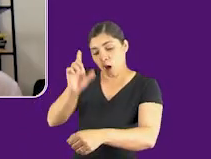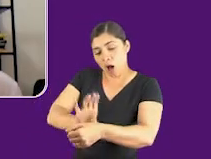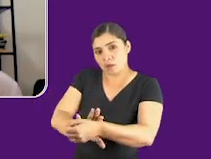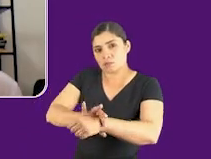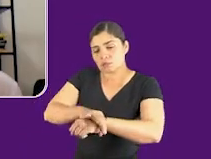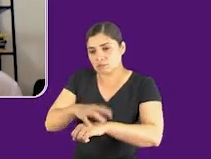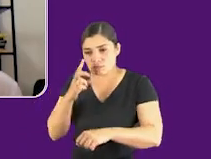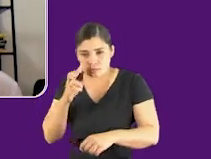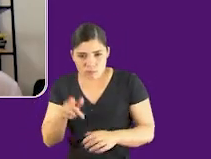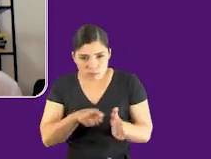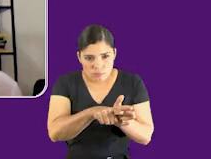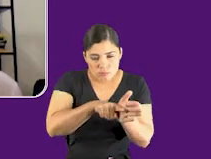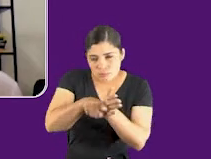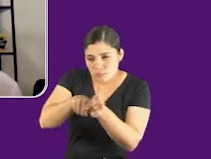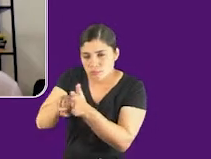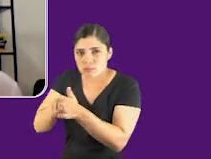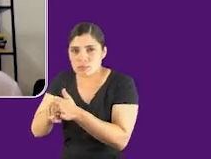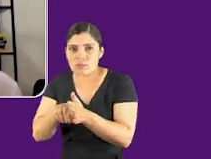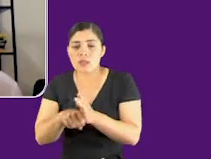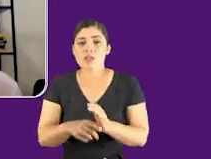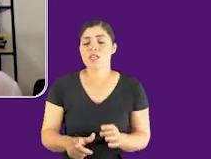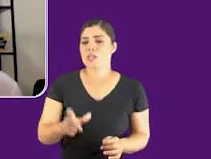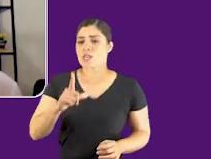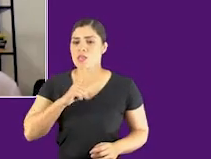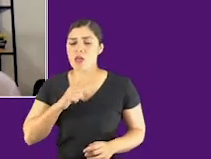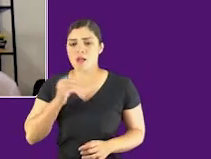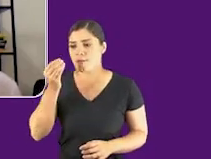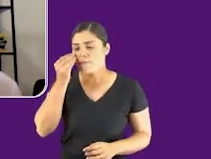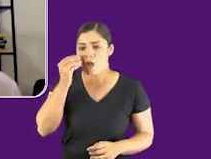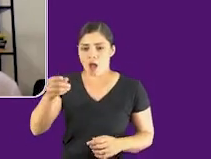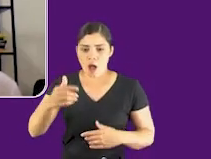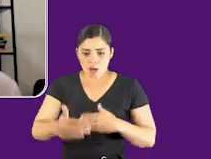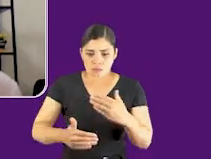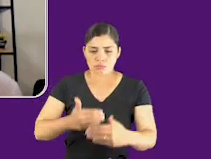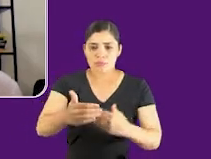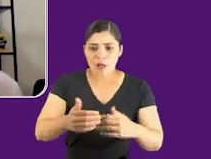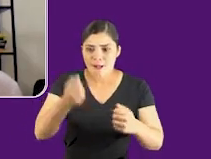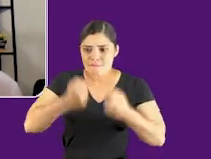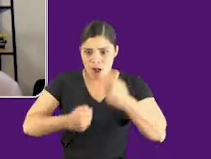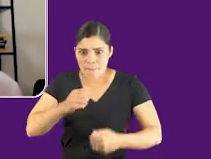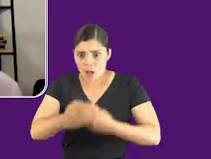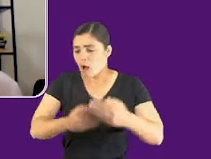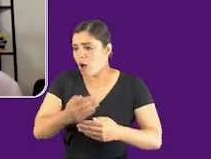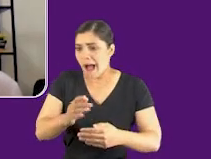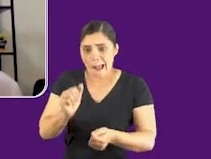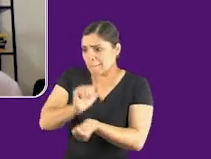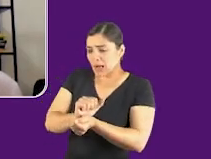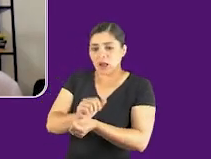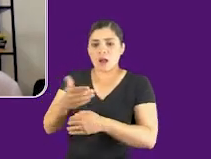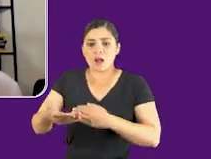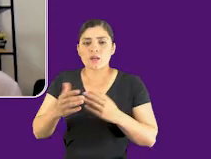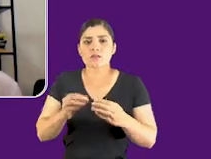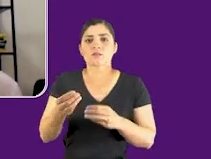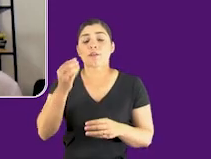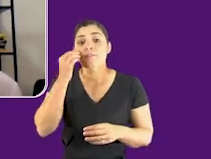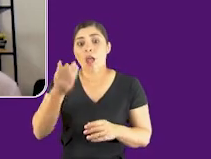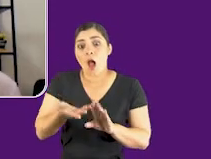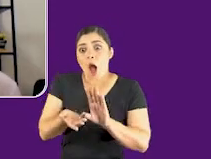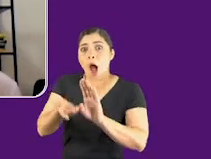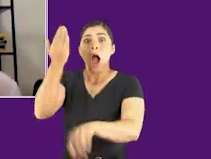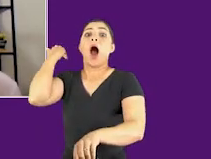vai parar se vai ter um problema de produção se vai se eles têm que e antes de que aconteça o tema